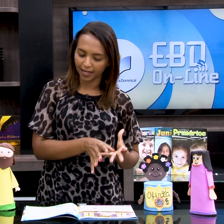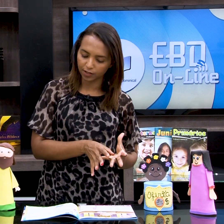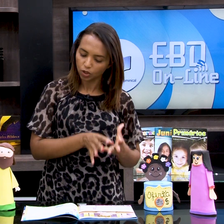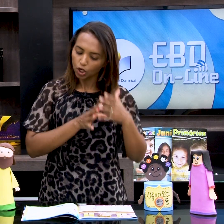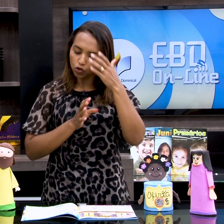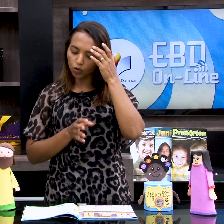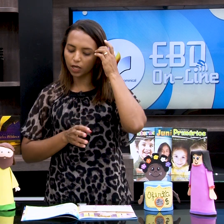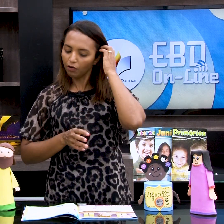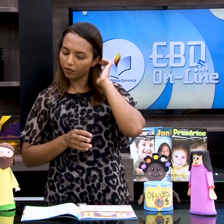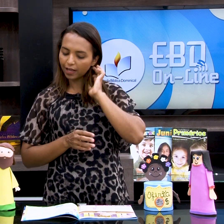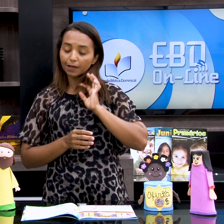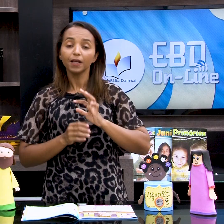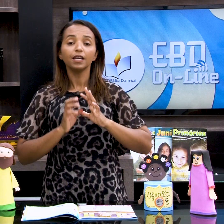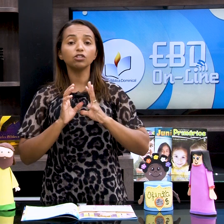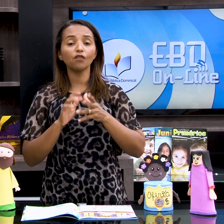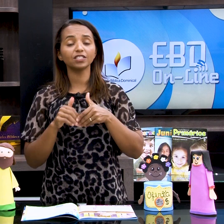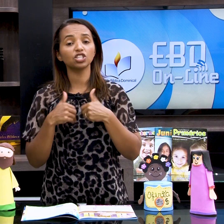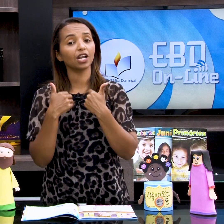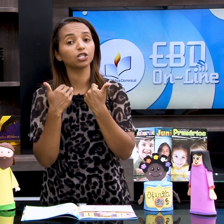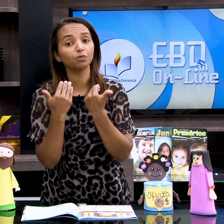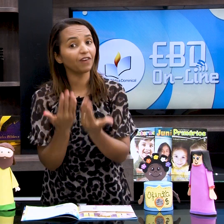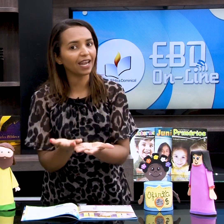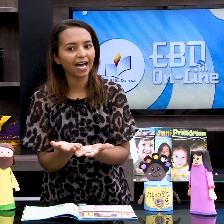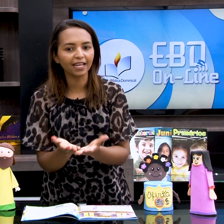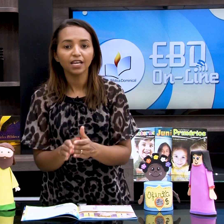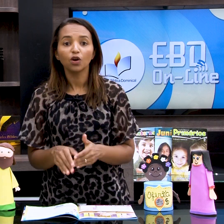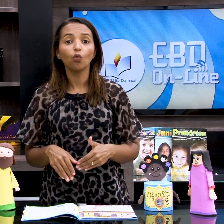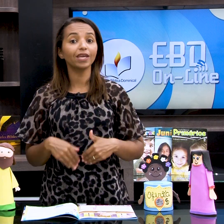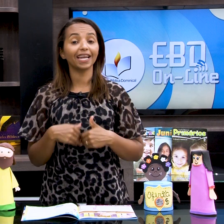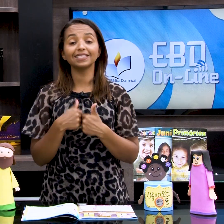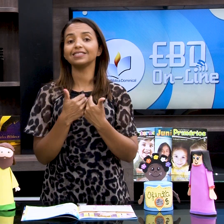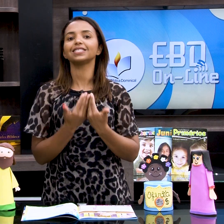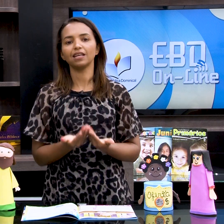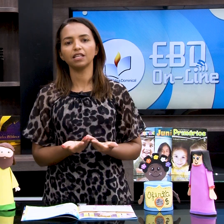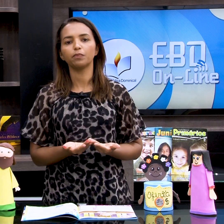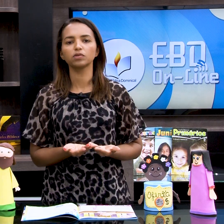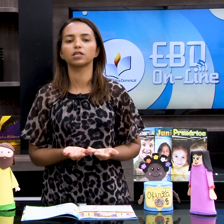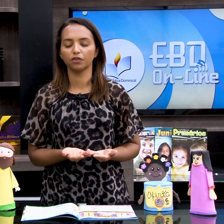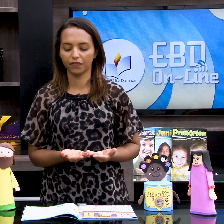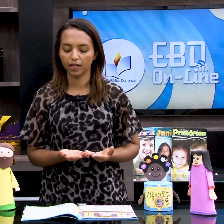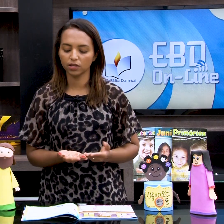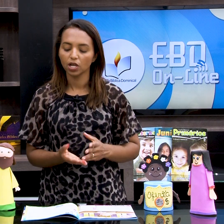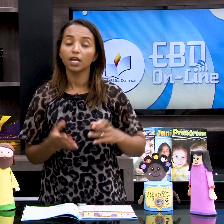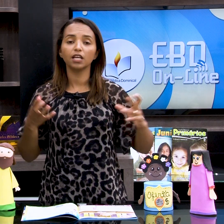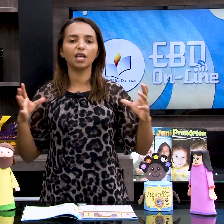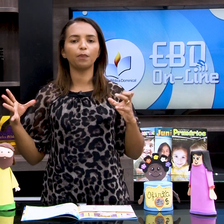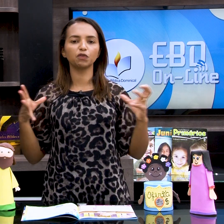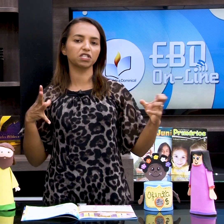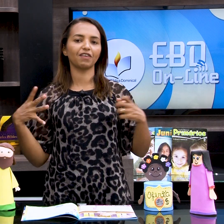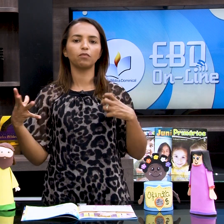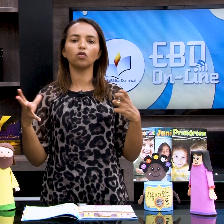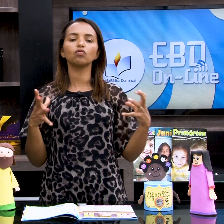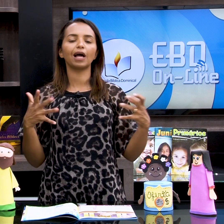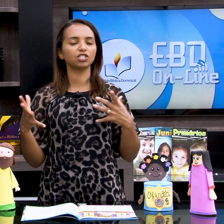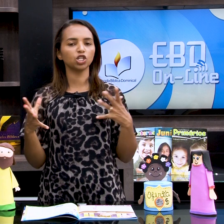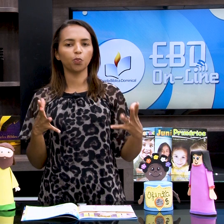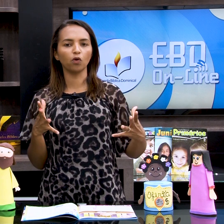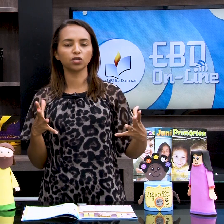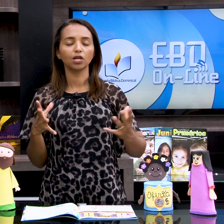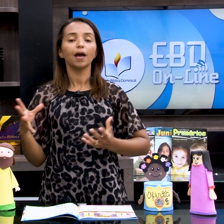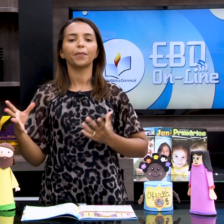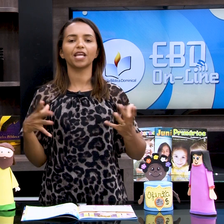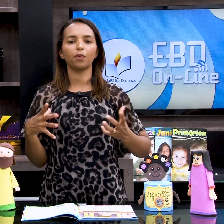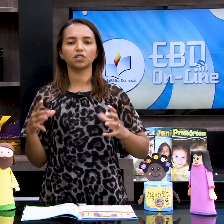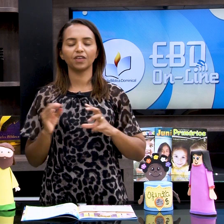significado do que é oferta Então você deixa elas falarem o que elas entendem por ser ofertas e depois você vai modular as